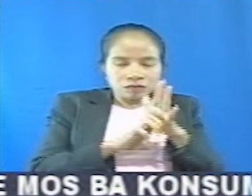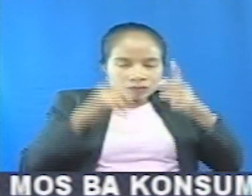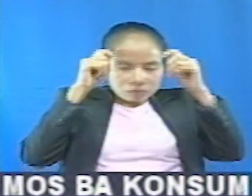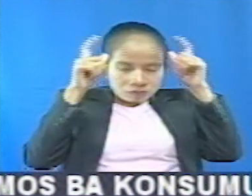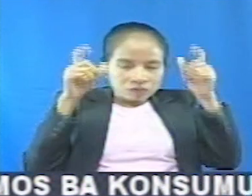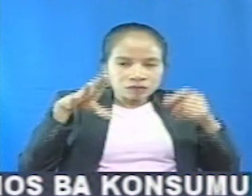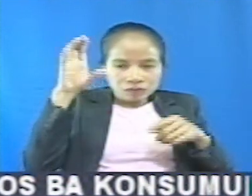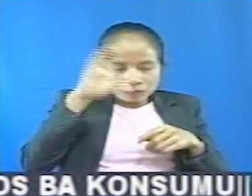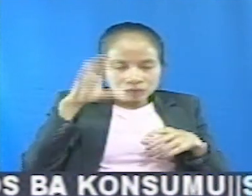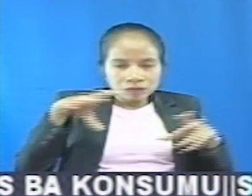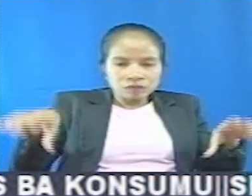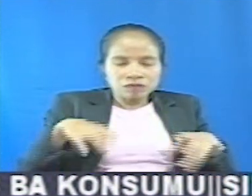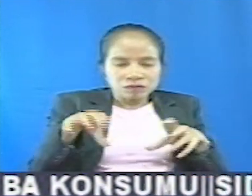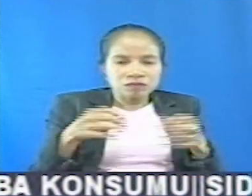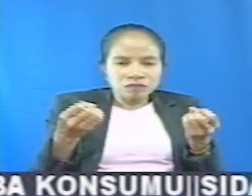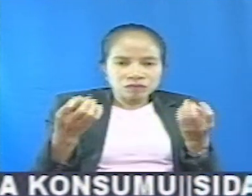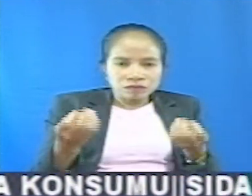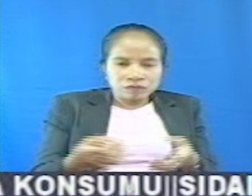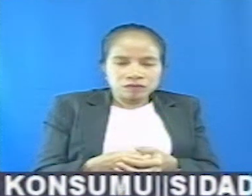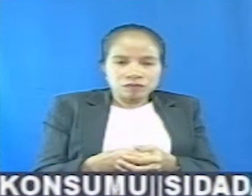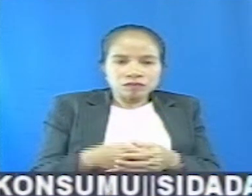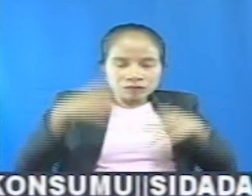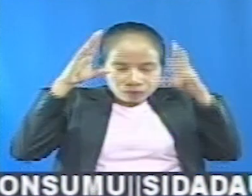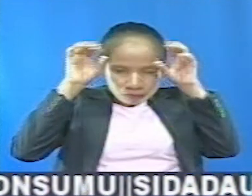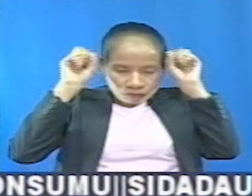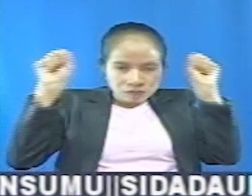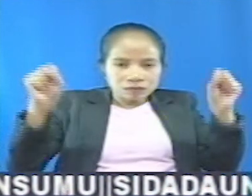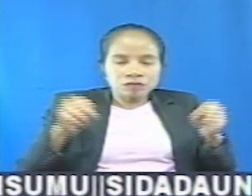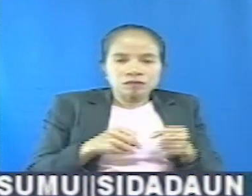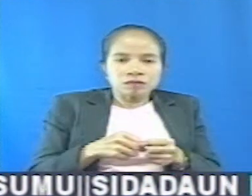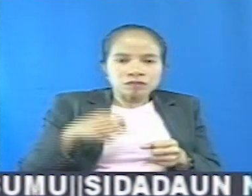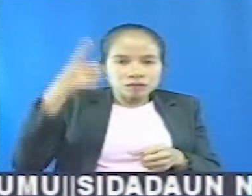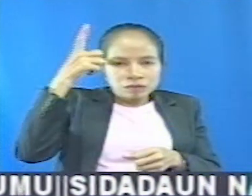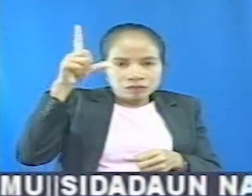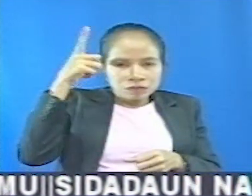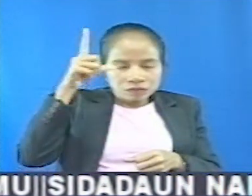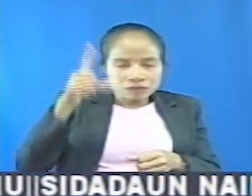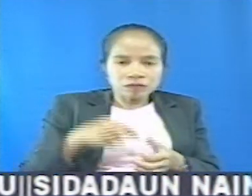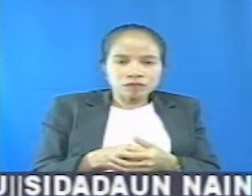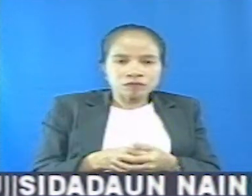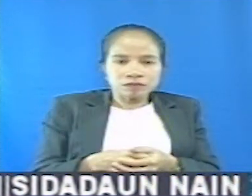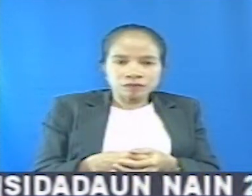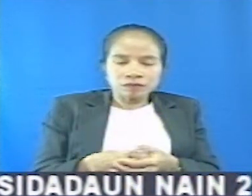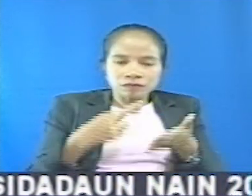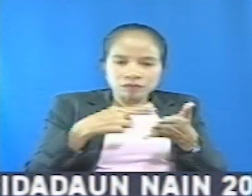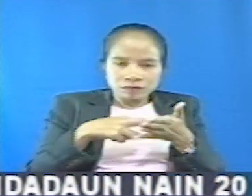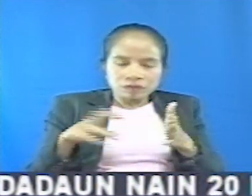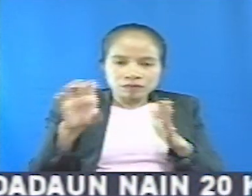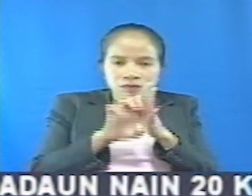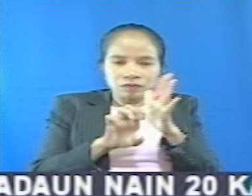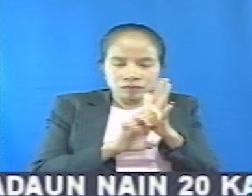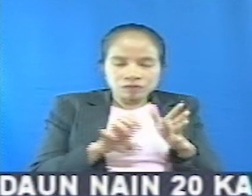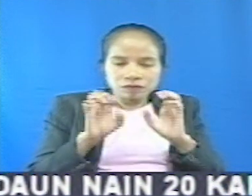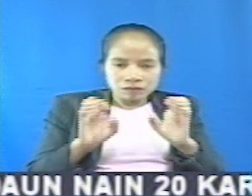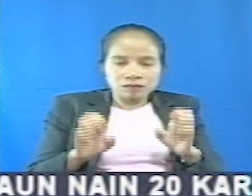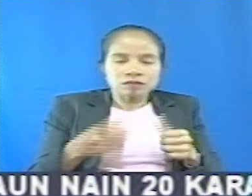ho dibuka esforço oi oin no presidente Republika Francisco Guterres Luolo decreta estado de emergência